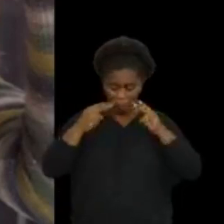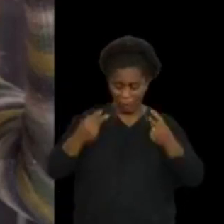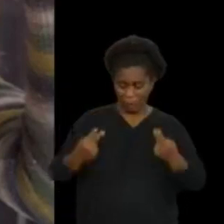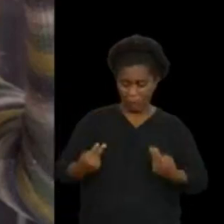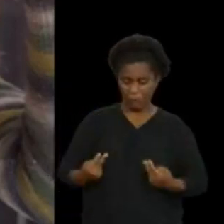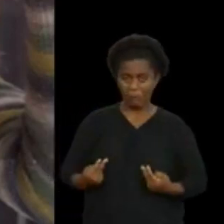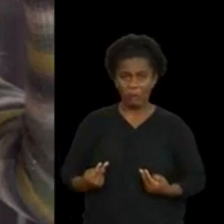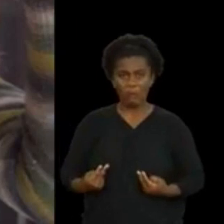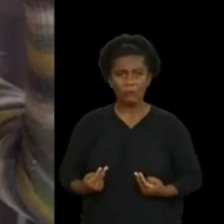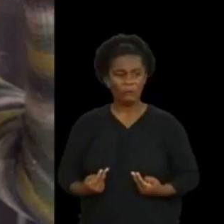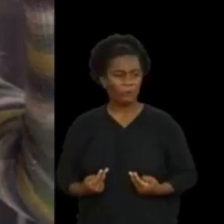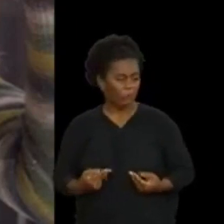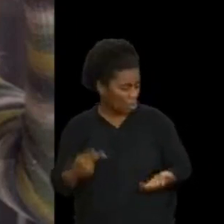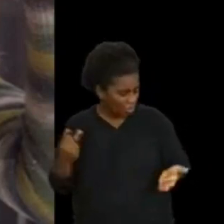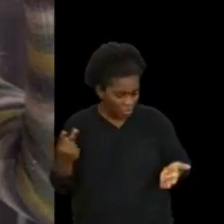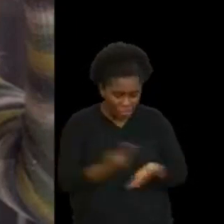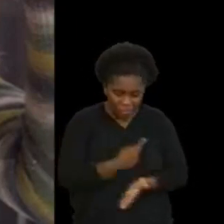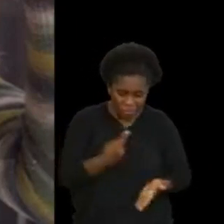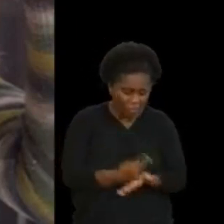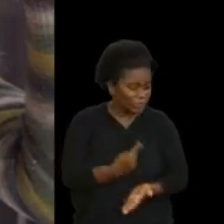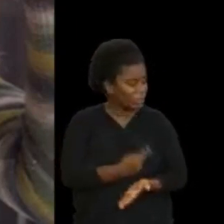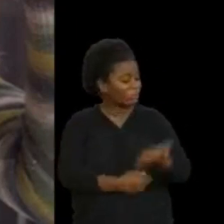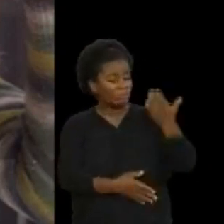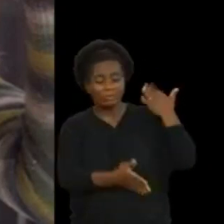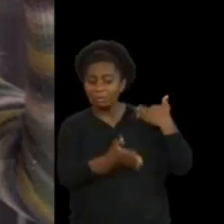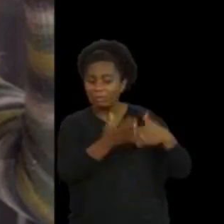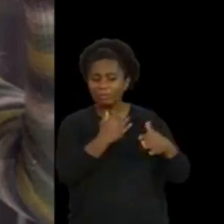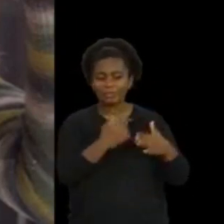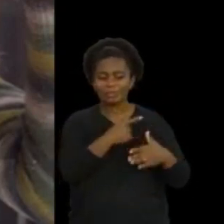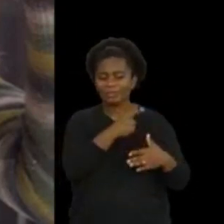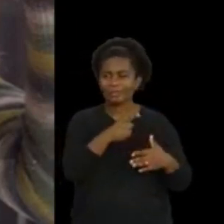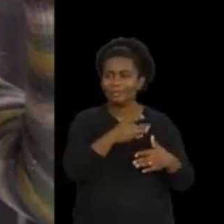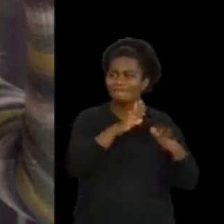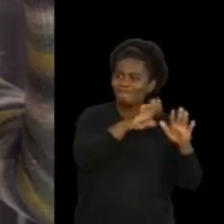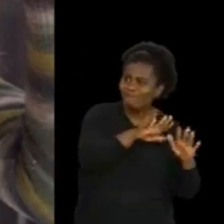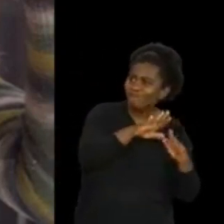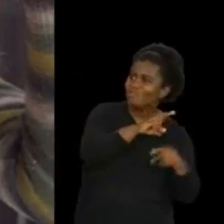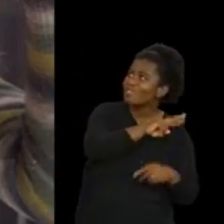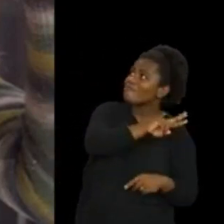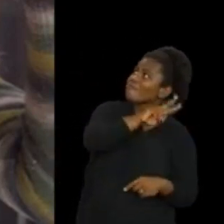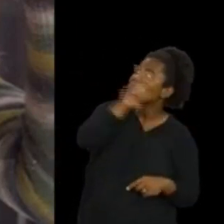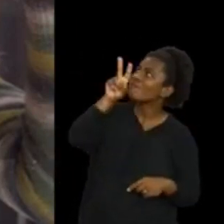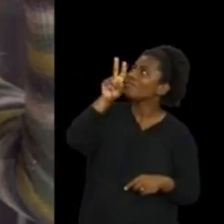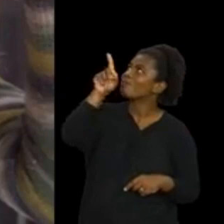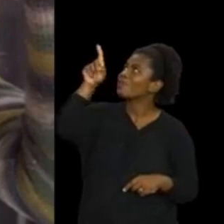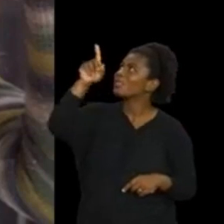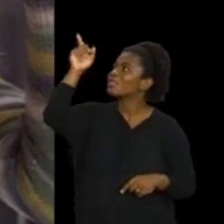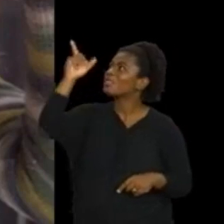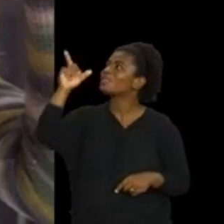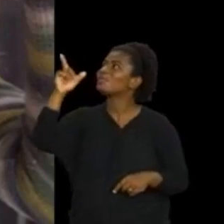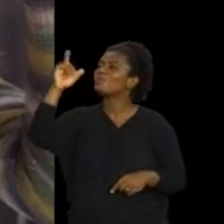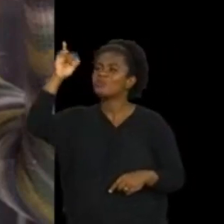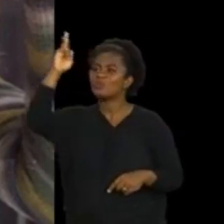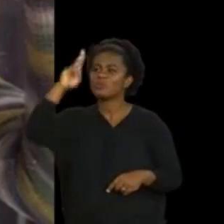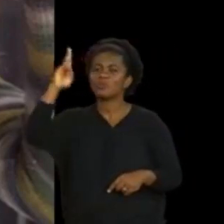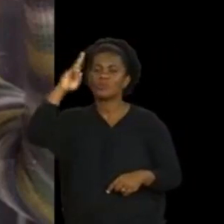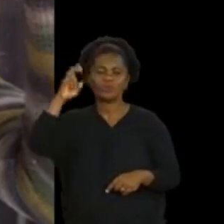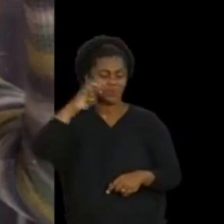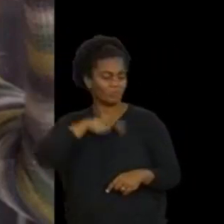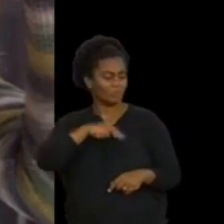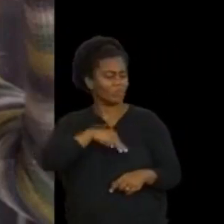com todos os erros que ele tinha cometido, ele se voltou para Deus, e Deus foi misericordioso, e hoje está aí